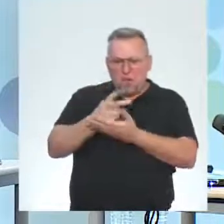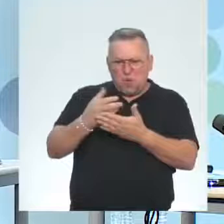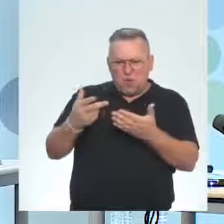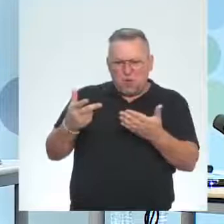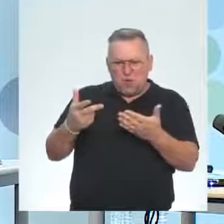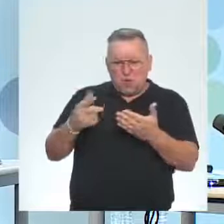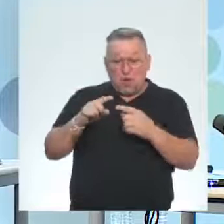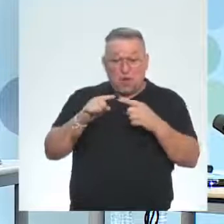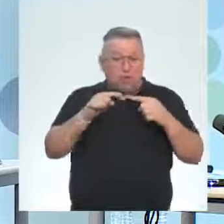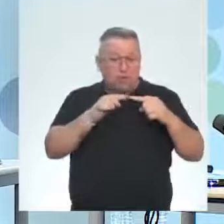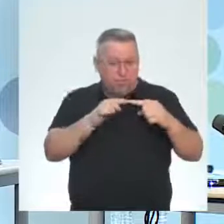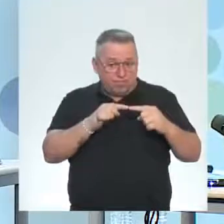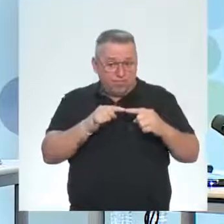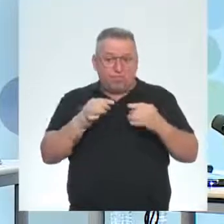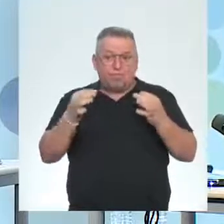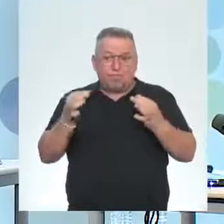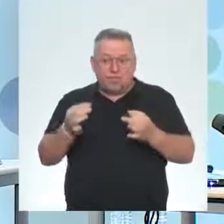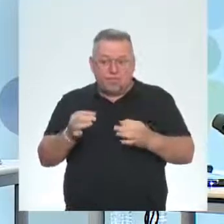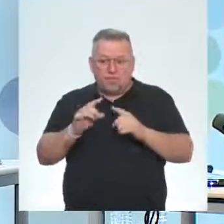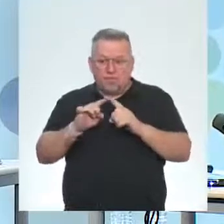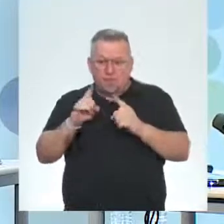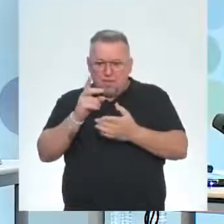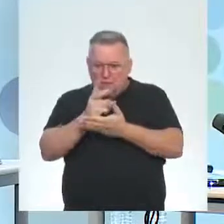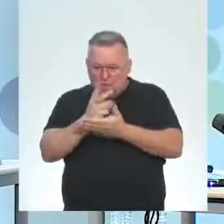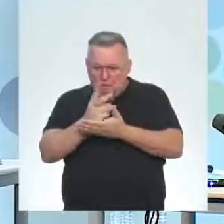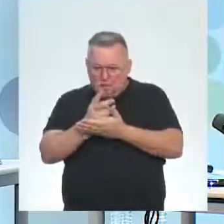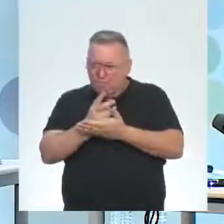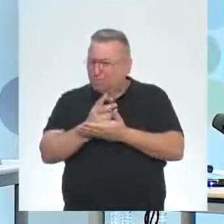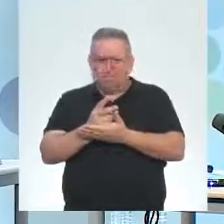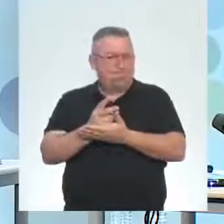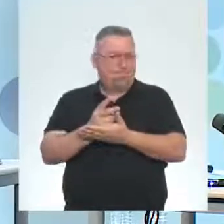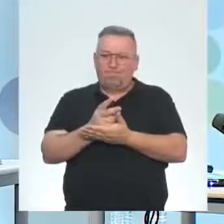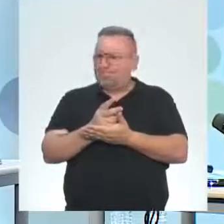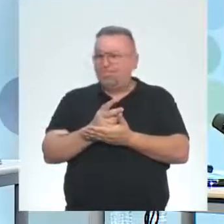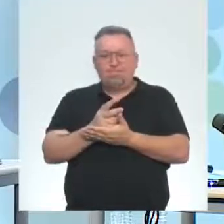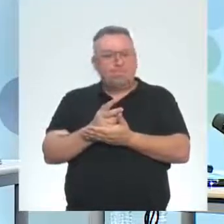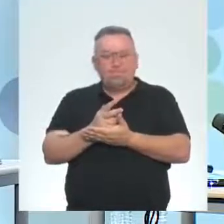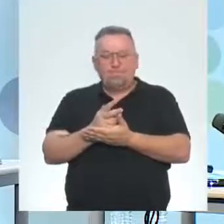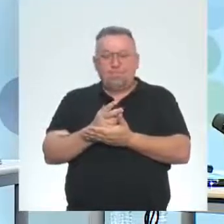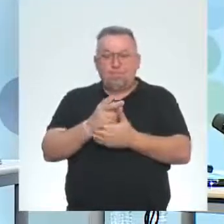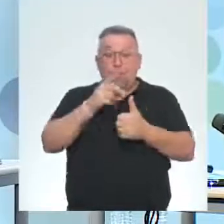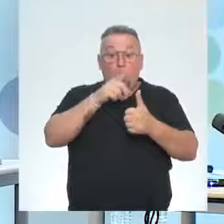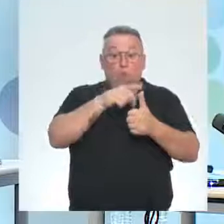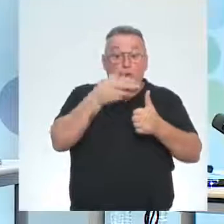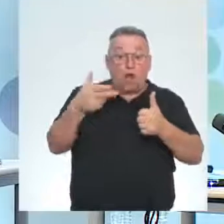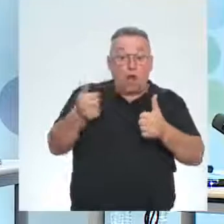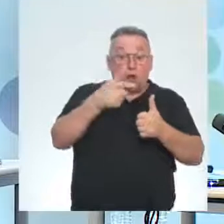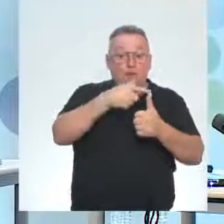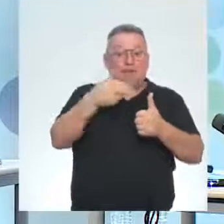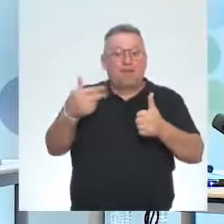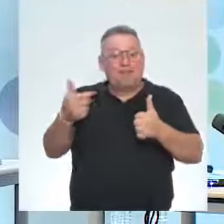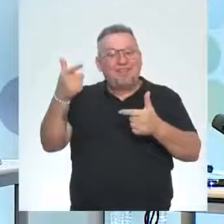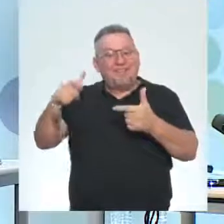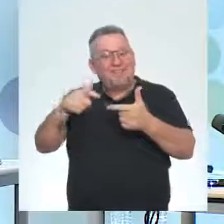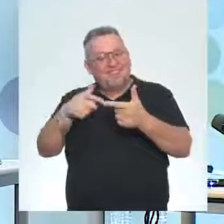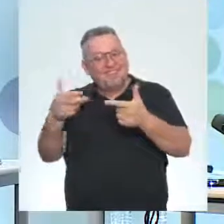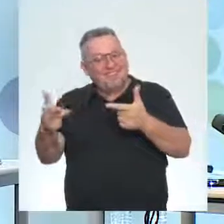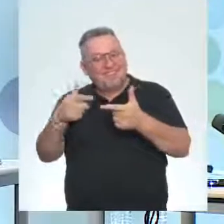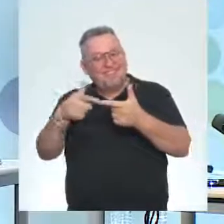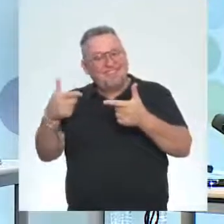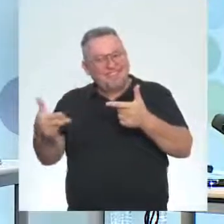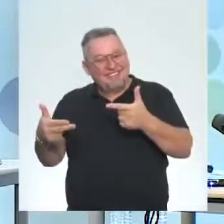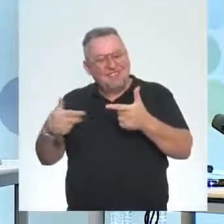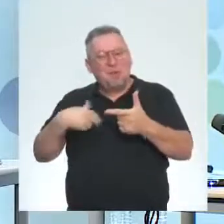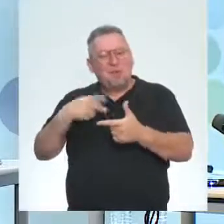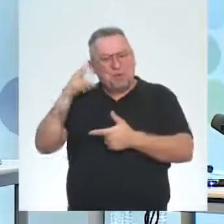estarem ligados, estarem próximos, né? Não é a mesma coisa, não. Uma coisa é uma coisa, outra coisa é outra coisa. Viu que sabedoria